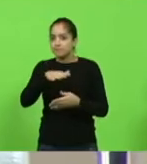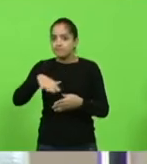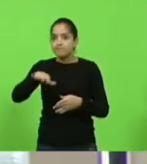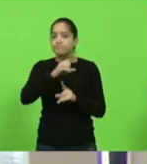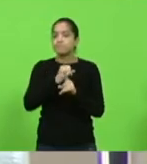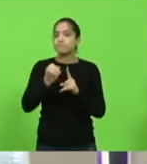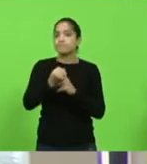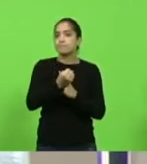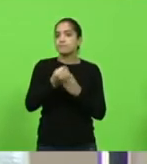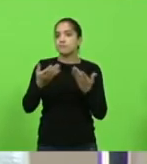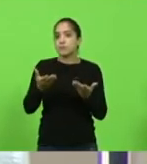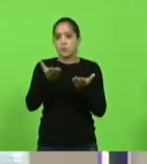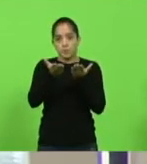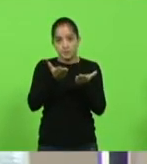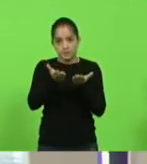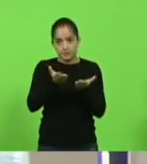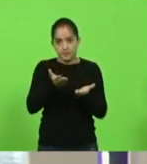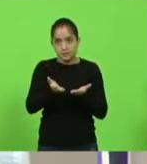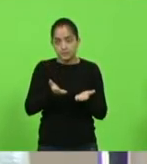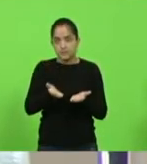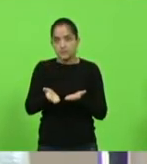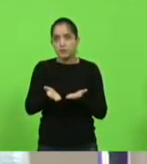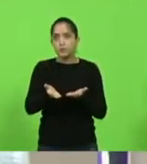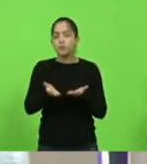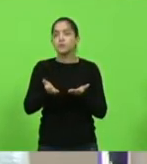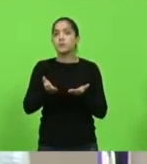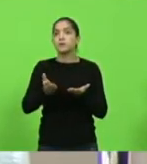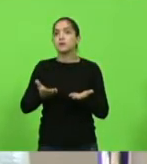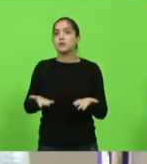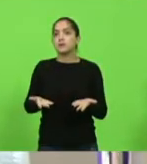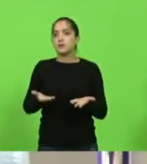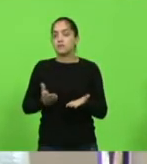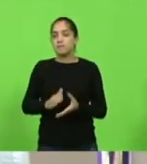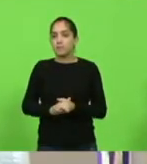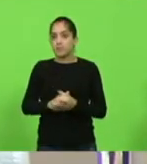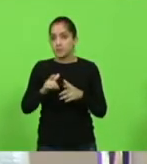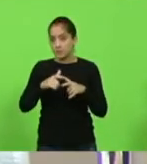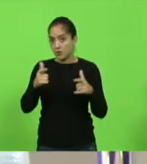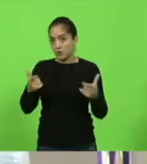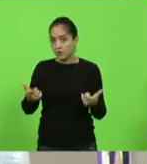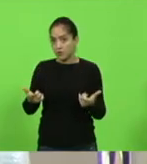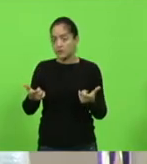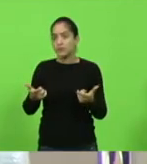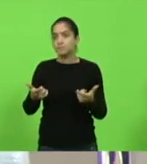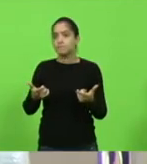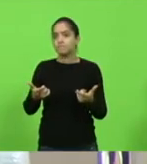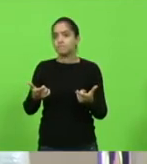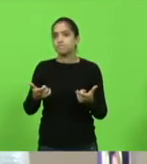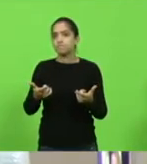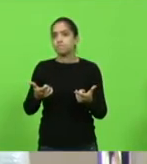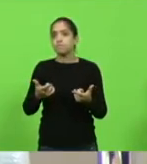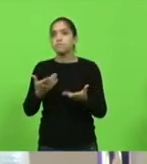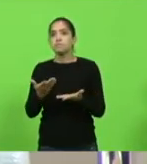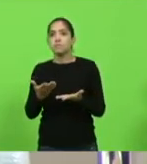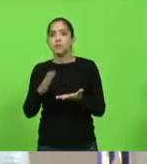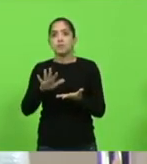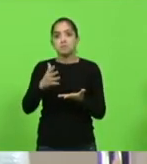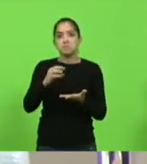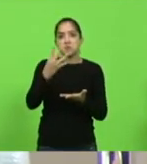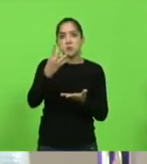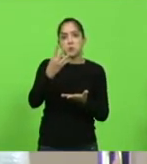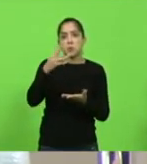porque uma licitação na grande maioria das vezes ela leva no mínimo